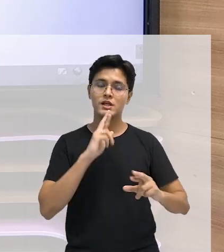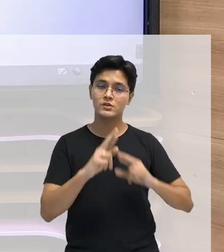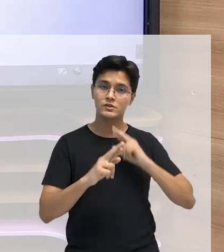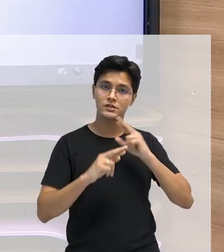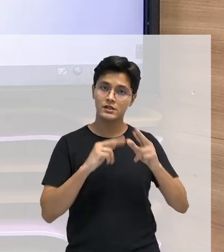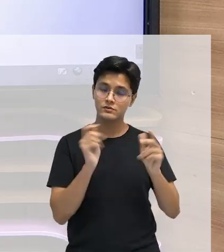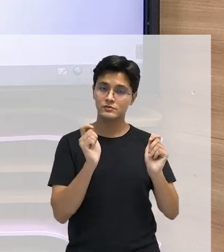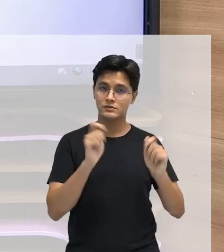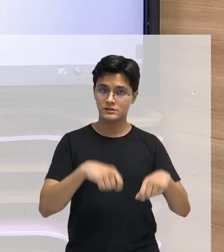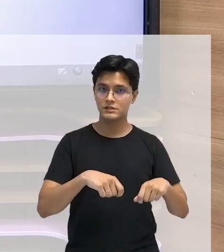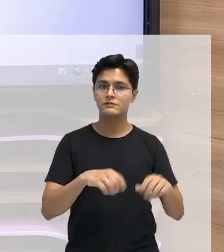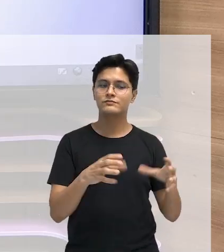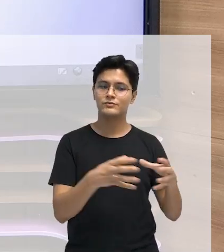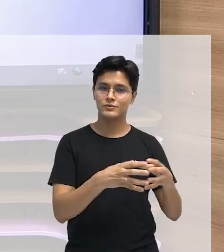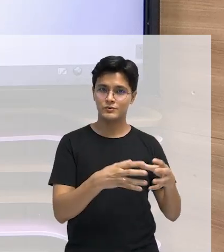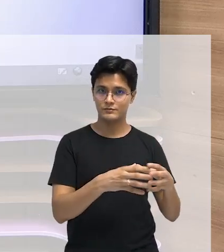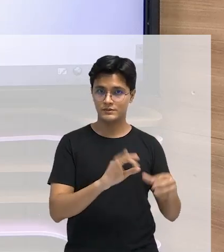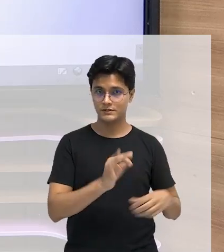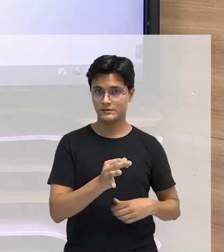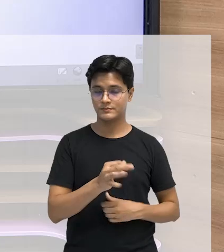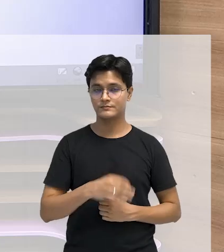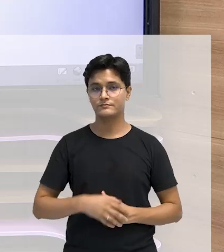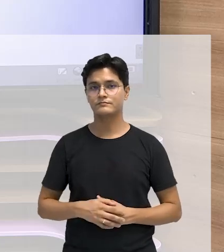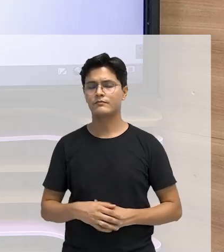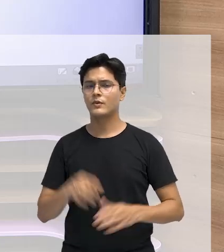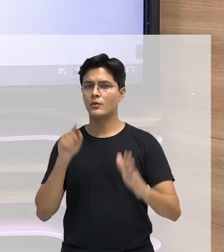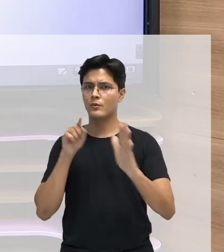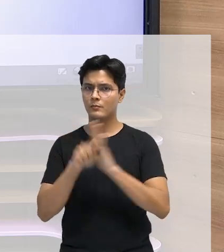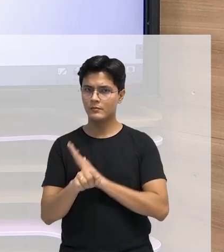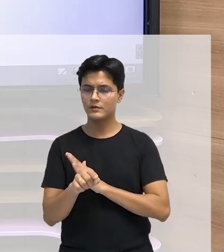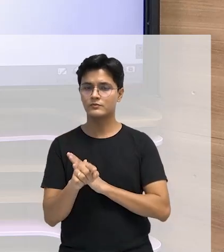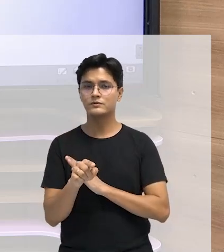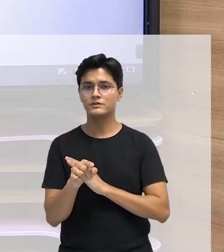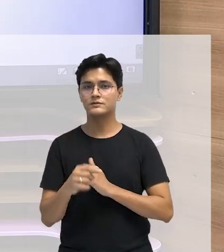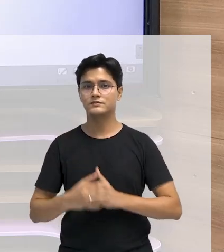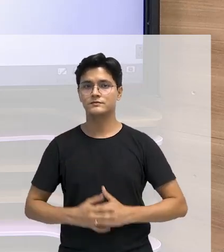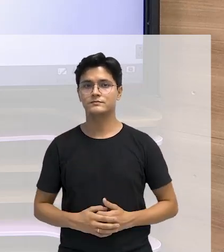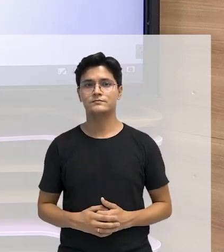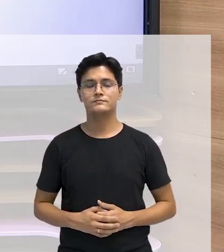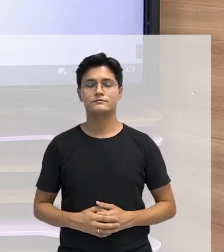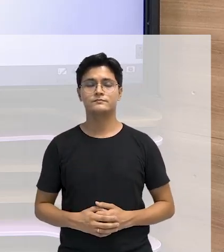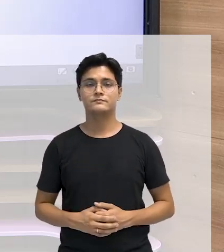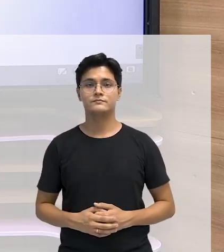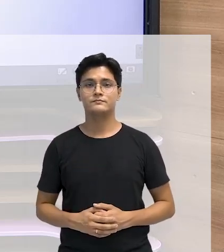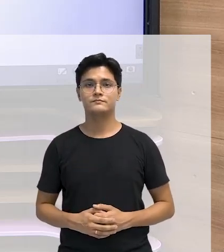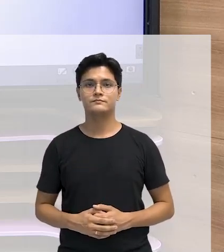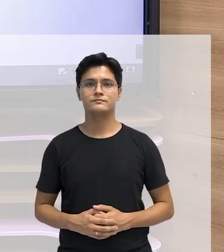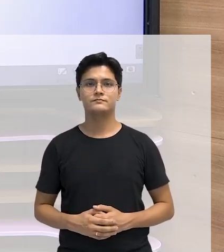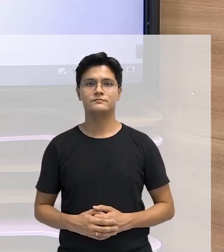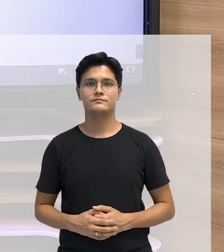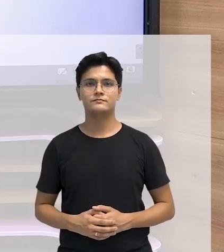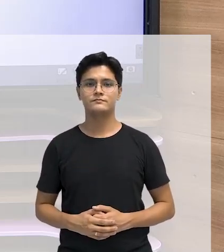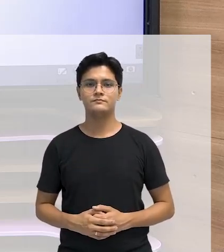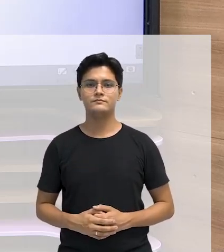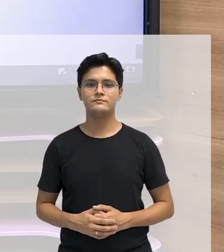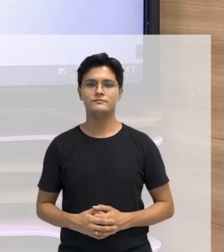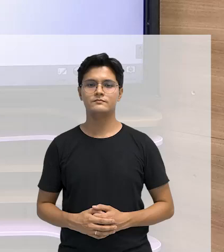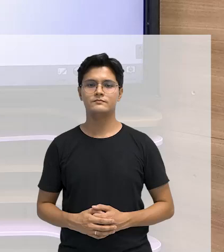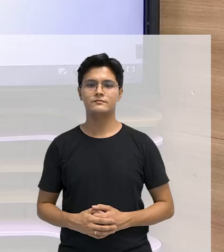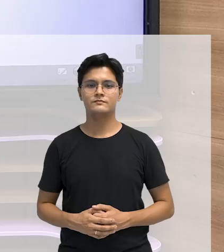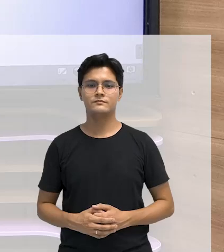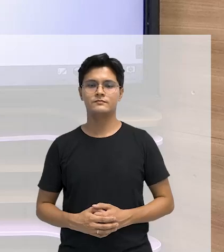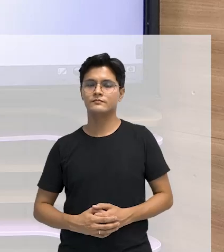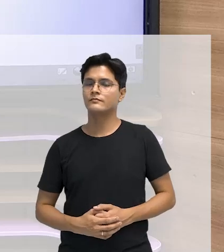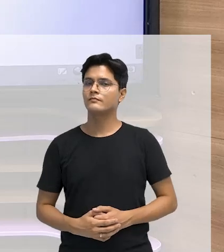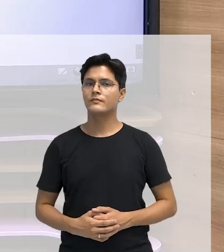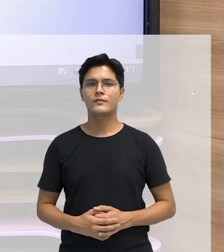espaço amostral, tá? Vou fazer uma pergunta para você agora. Qual é a chance que eu tenho, ou